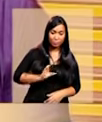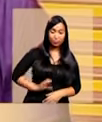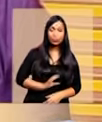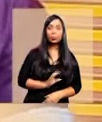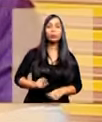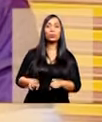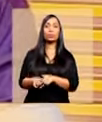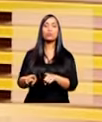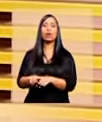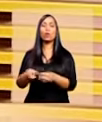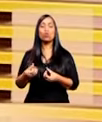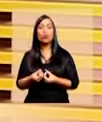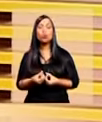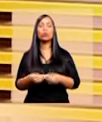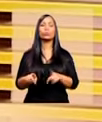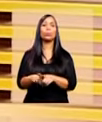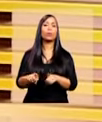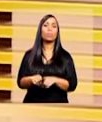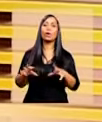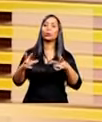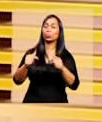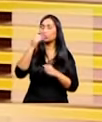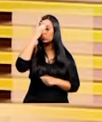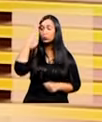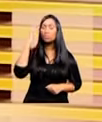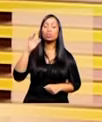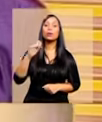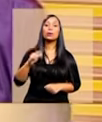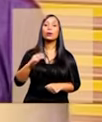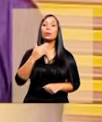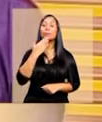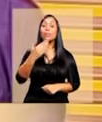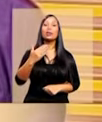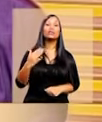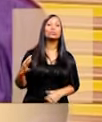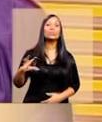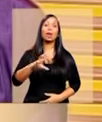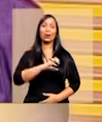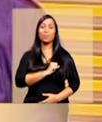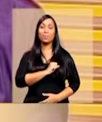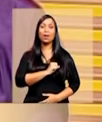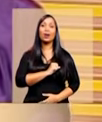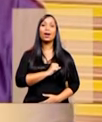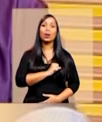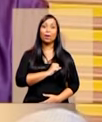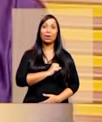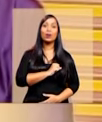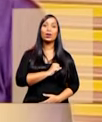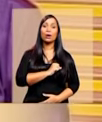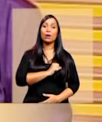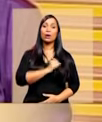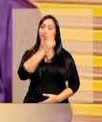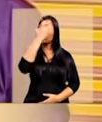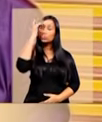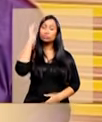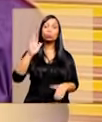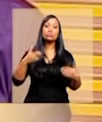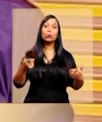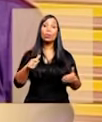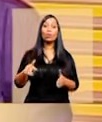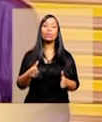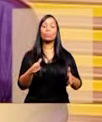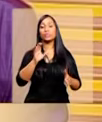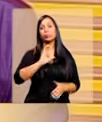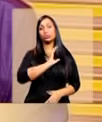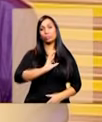para amar o budista, para amar o muçulmano, para amar o ateu. Ele pede justamente para amar aquele que é próximo. Então, eu acho que